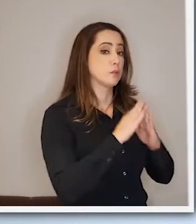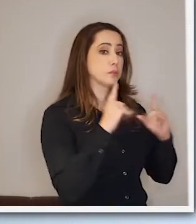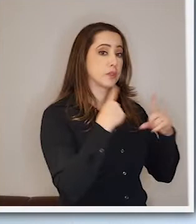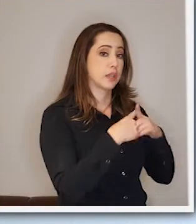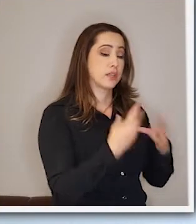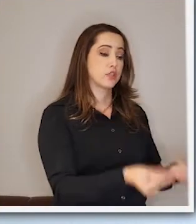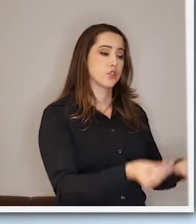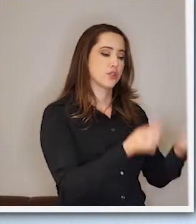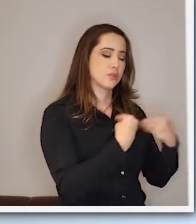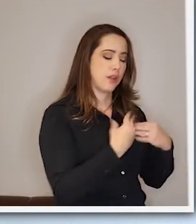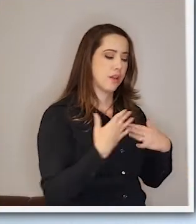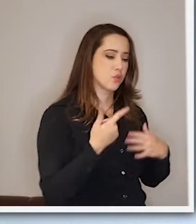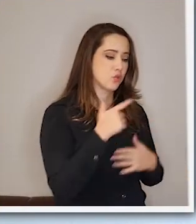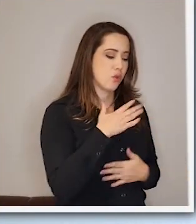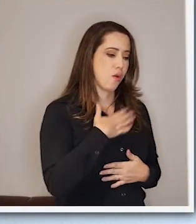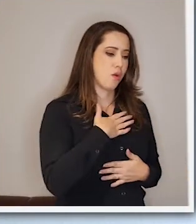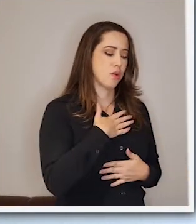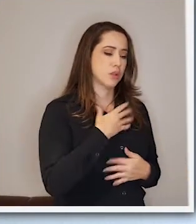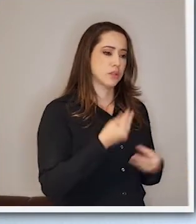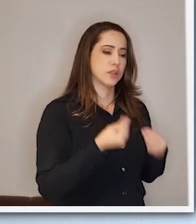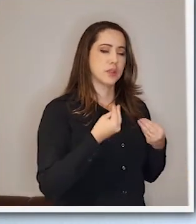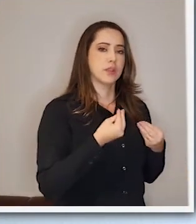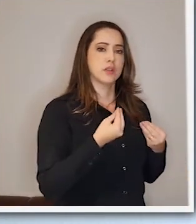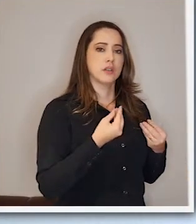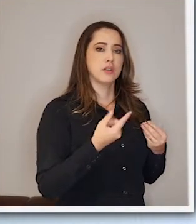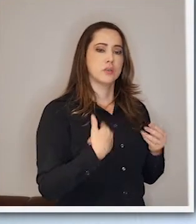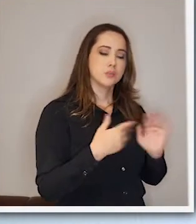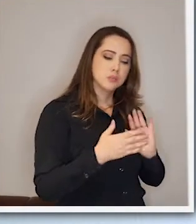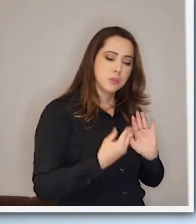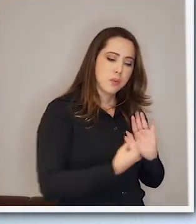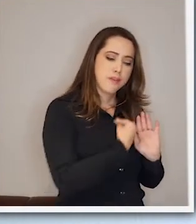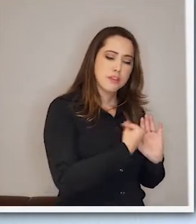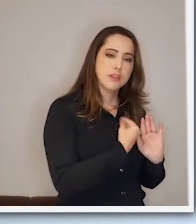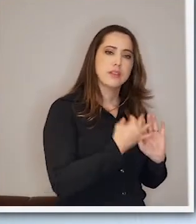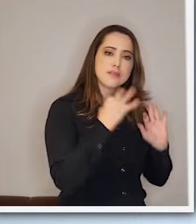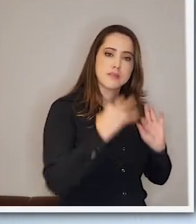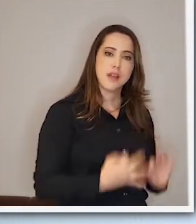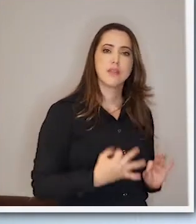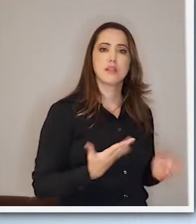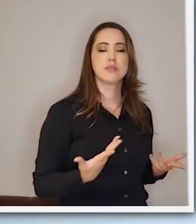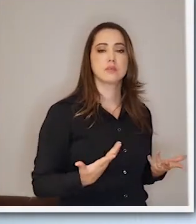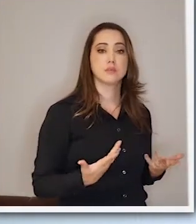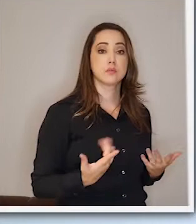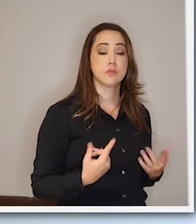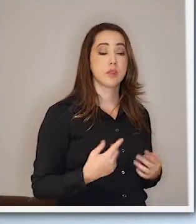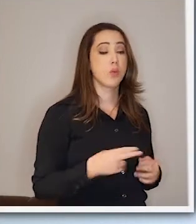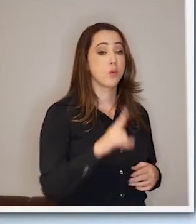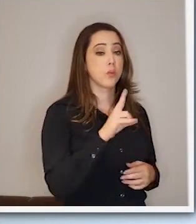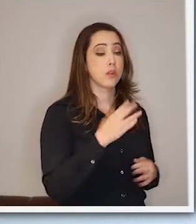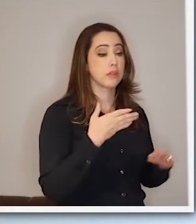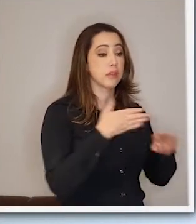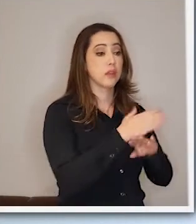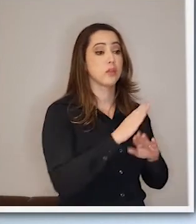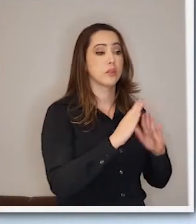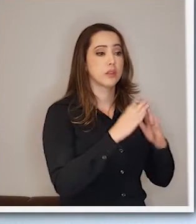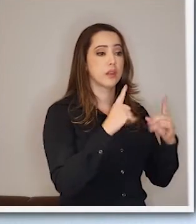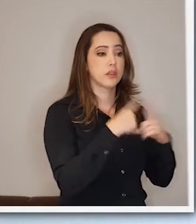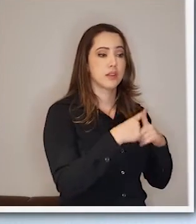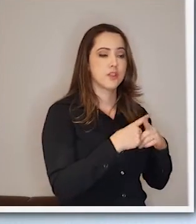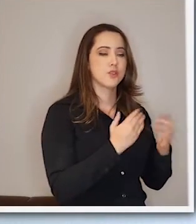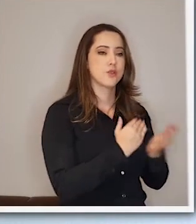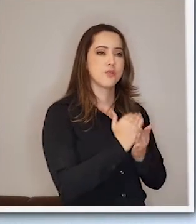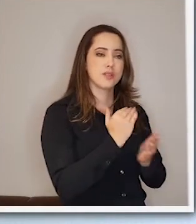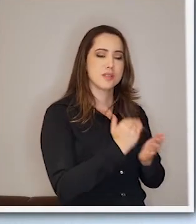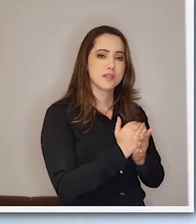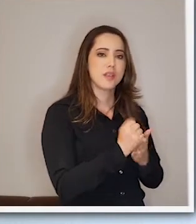para a juventude. A igreja ela me traz de volta para um propósito de vida. Através da